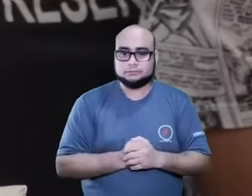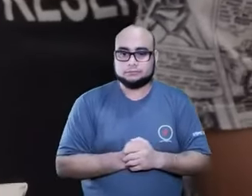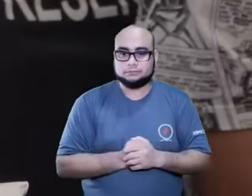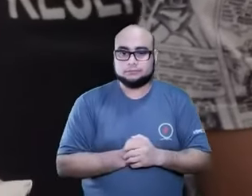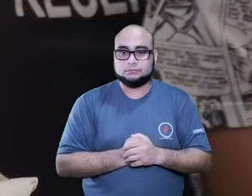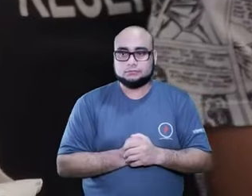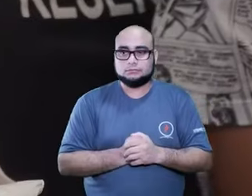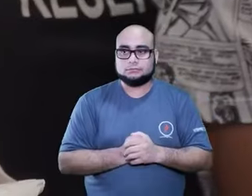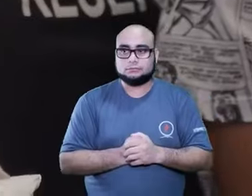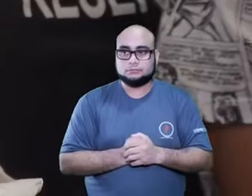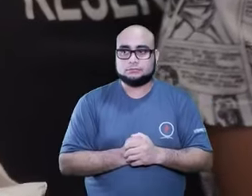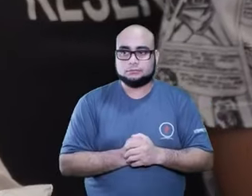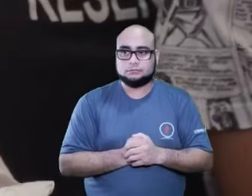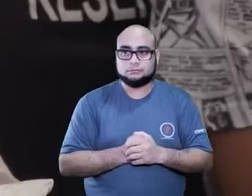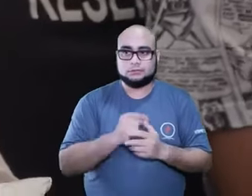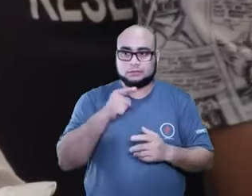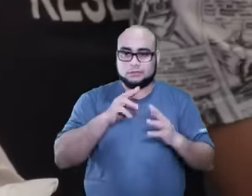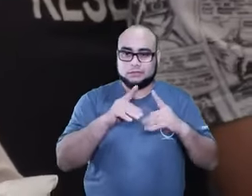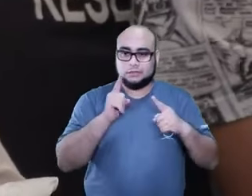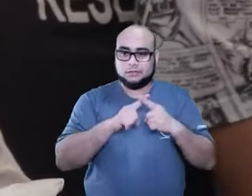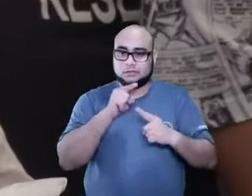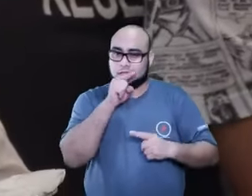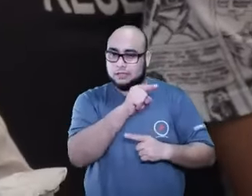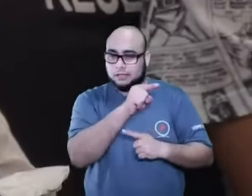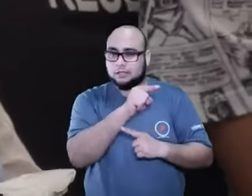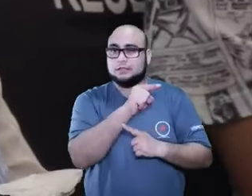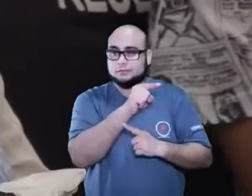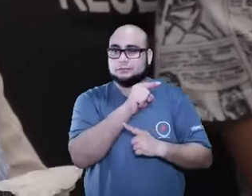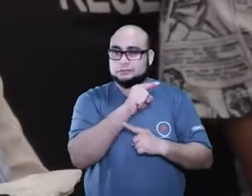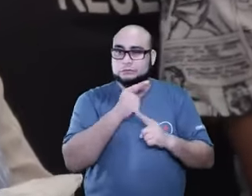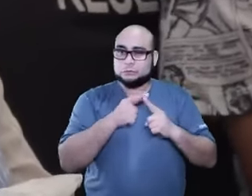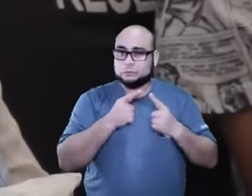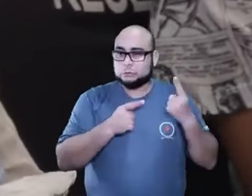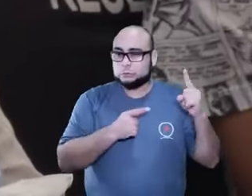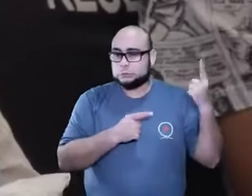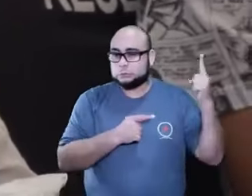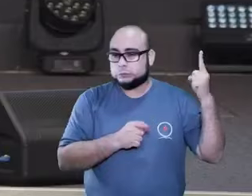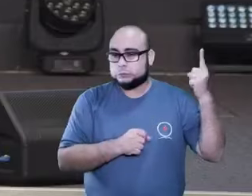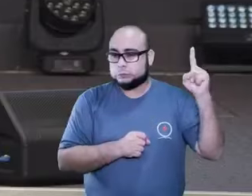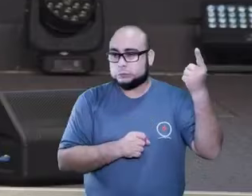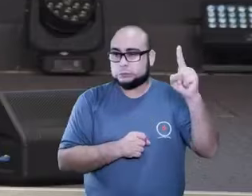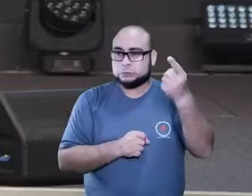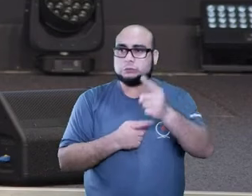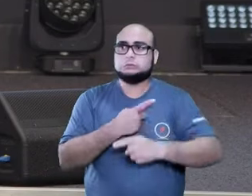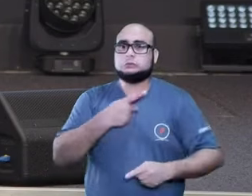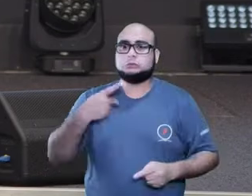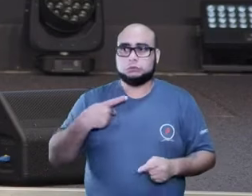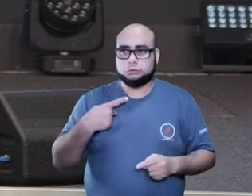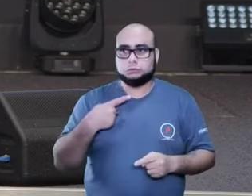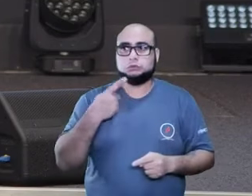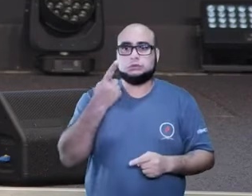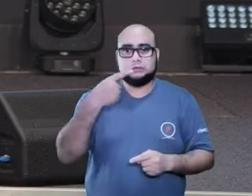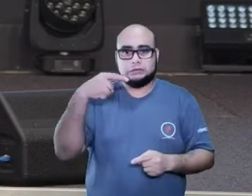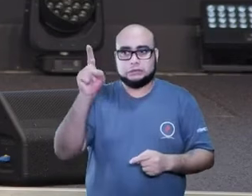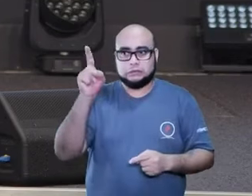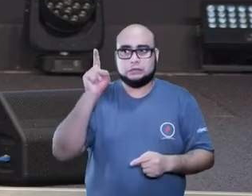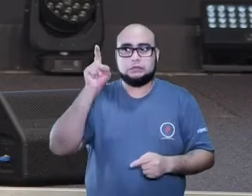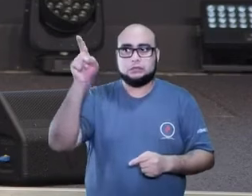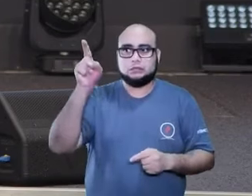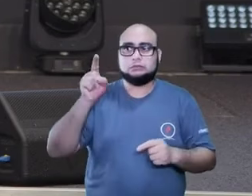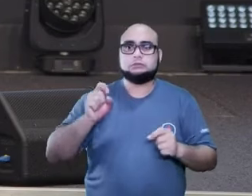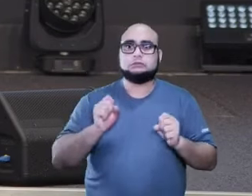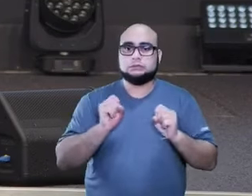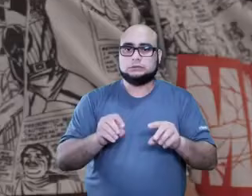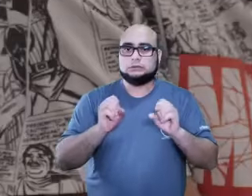meu pai dirigia, ela já fazia parte, já ia lá nos abençoar com seus muitos ensinamentos.